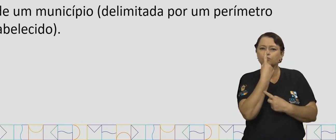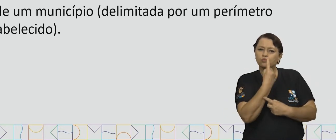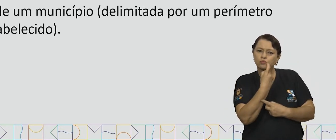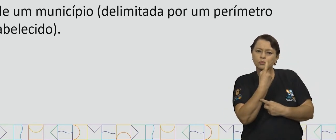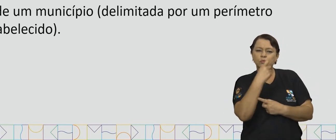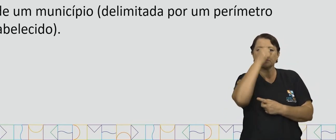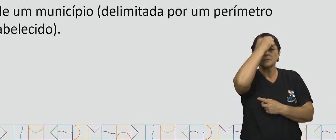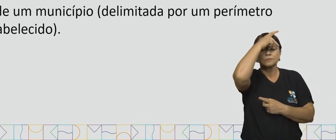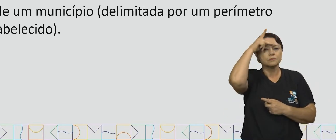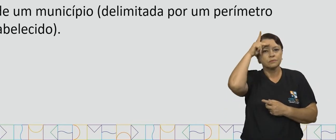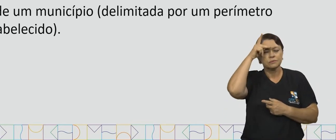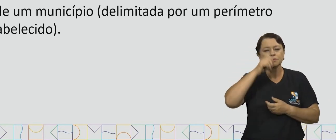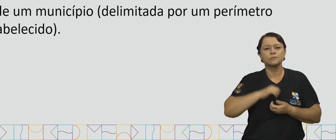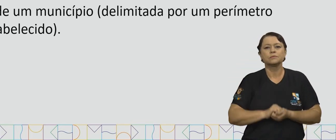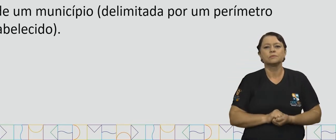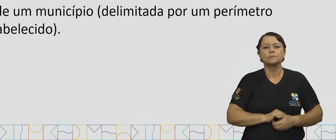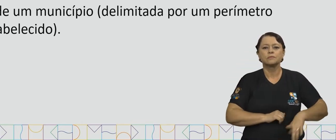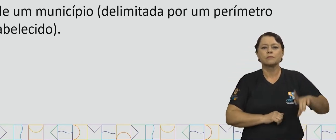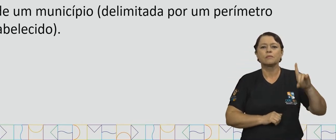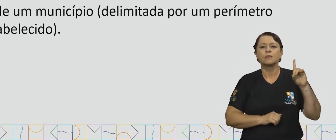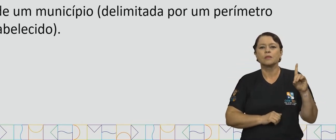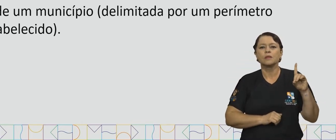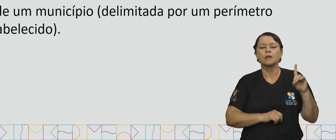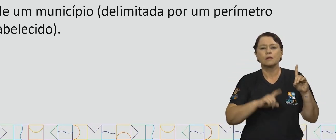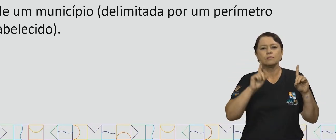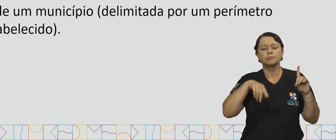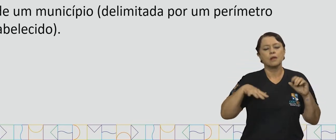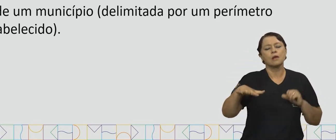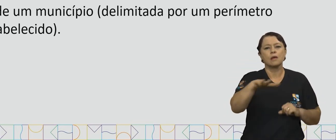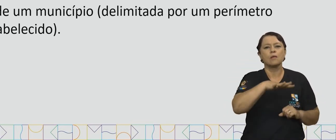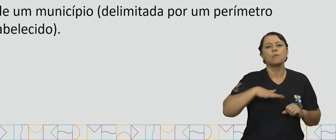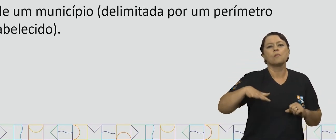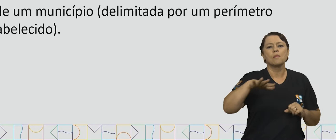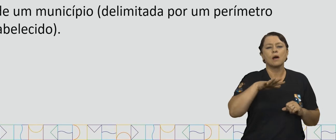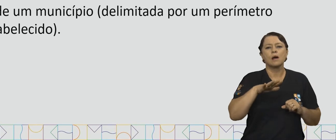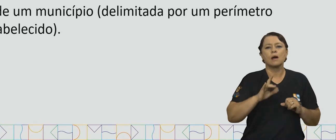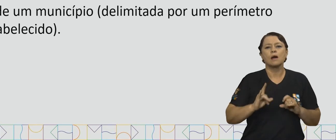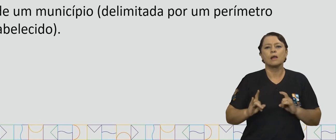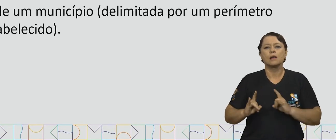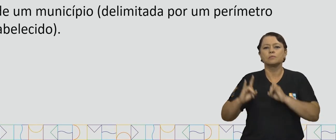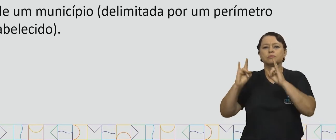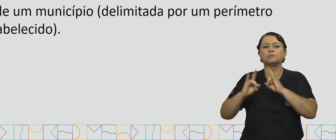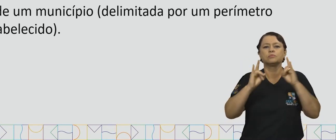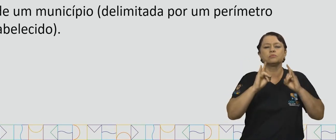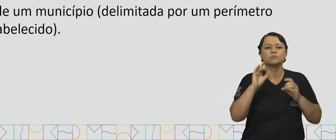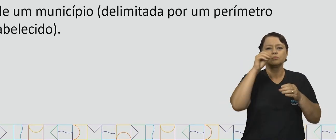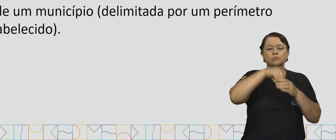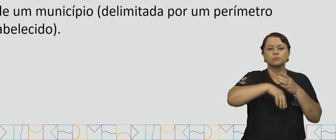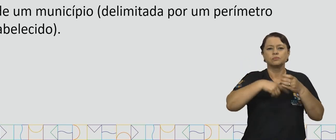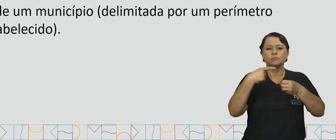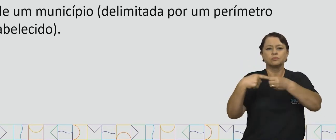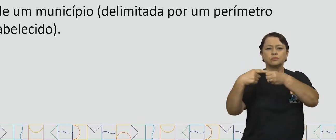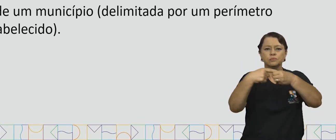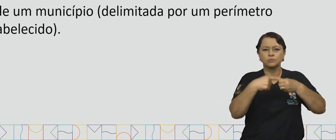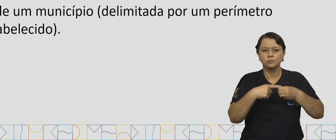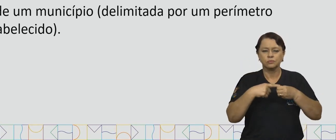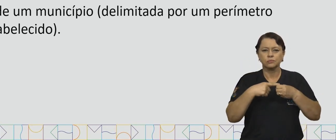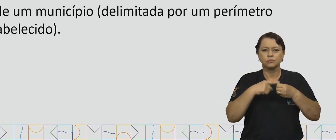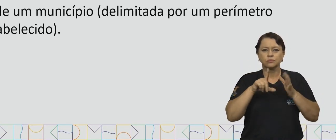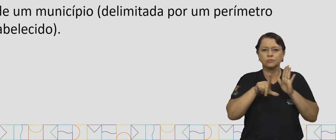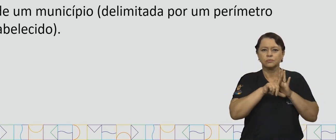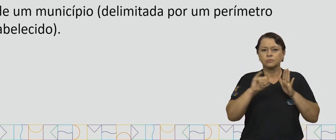prefeitura. Alternativa D. É uma área urbana de um município, delimitada por um perímetro urbano